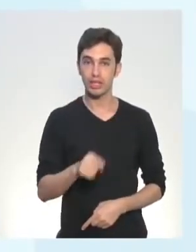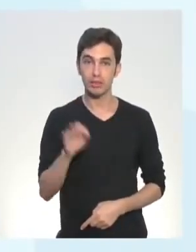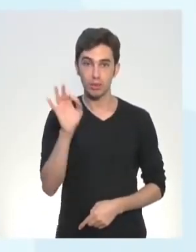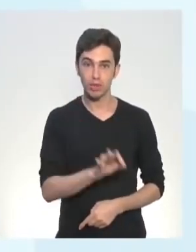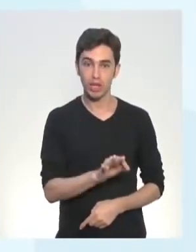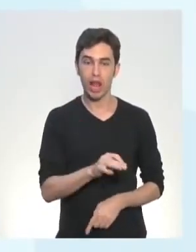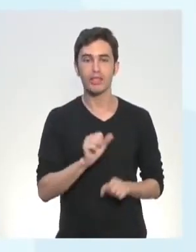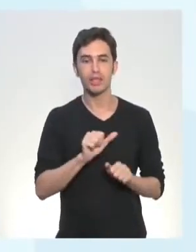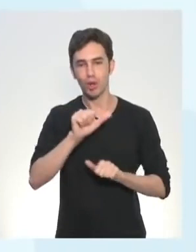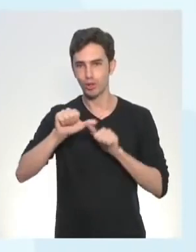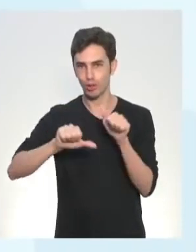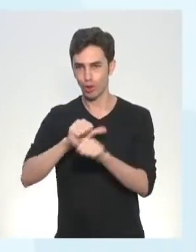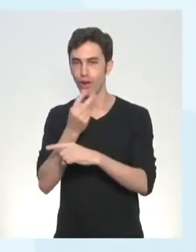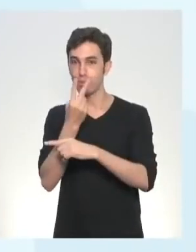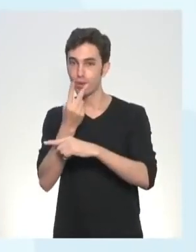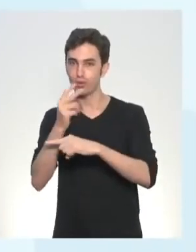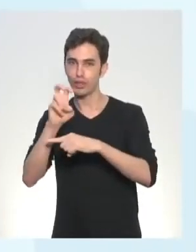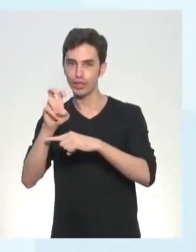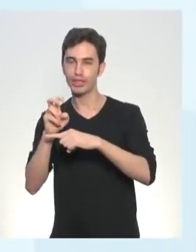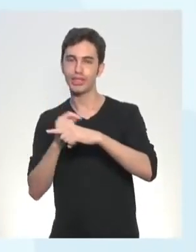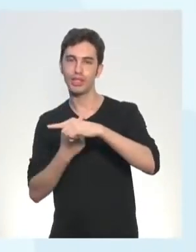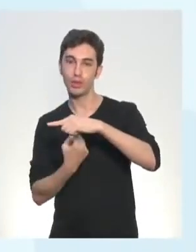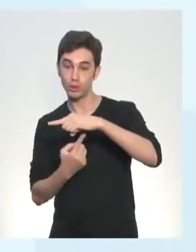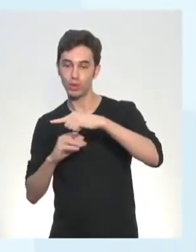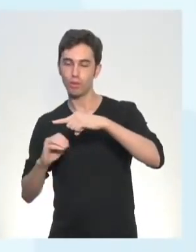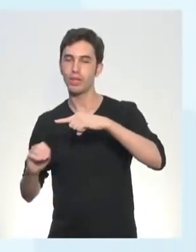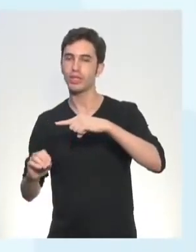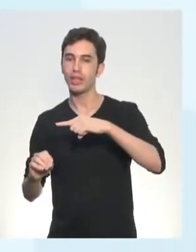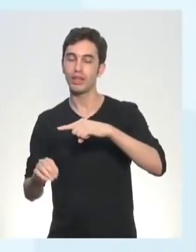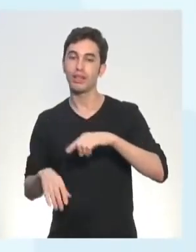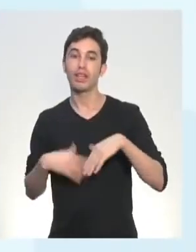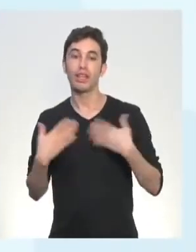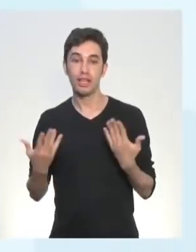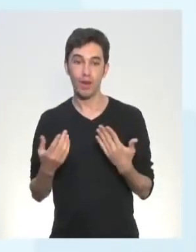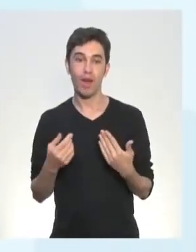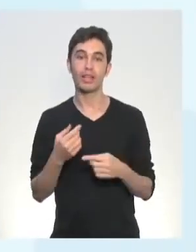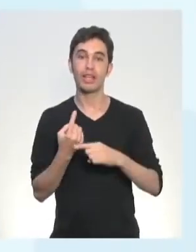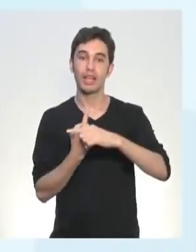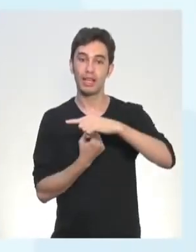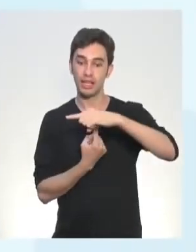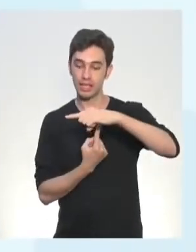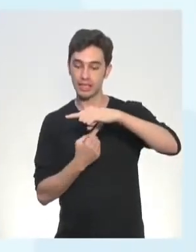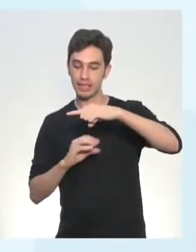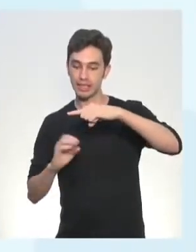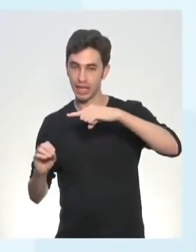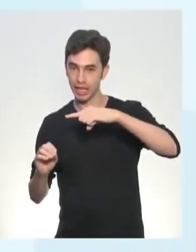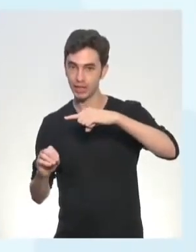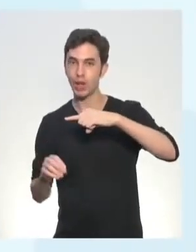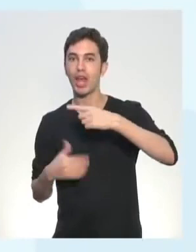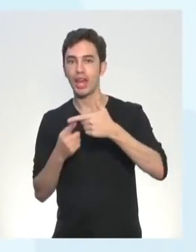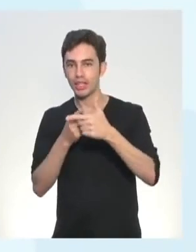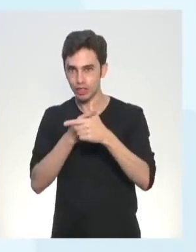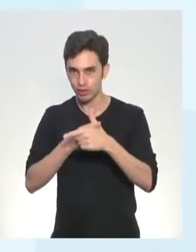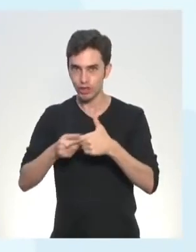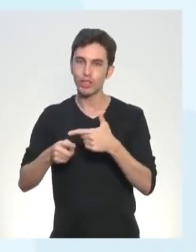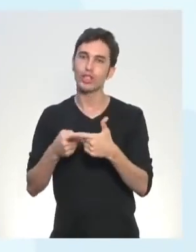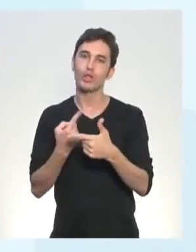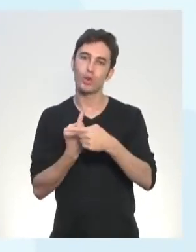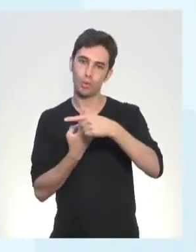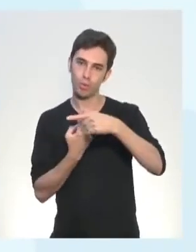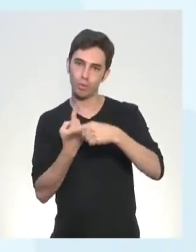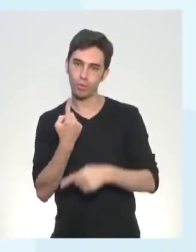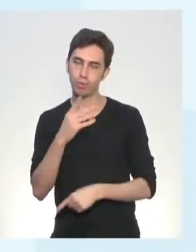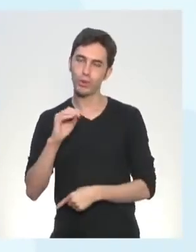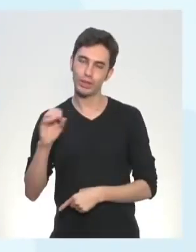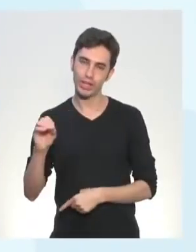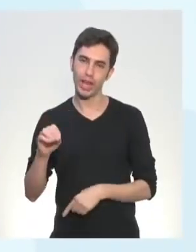pode trocar? Por 25 sobre 100. Então, esse porcento é dividido por 100, é esse símbolo